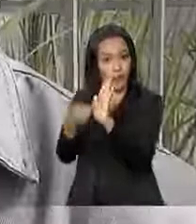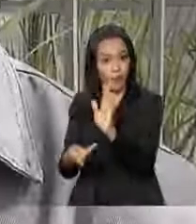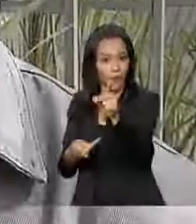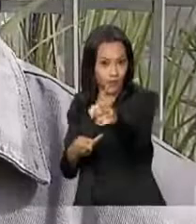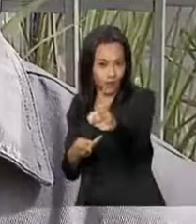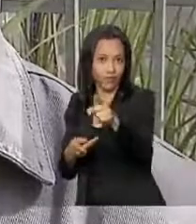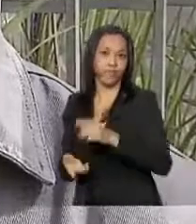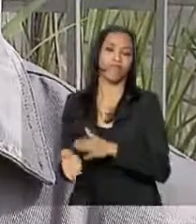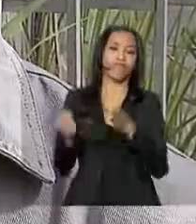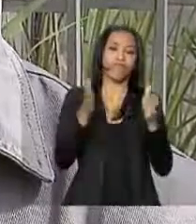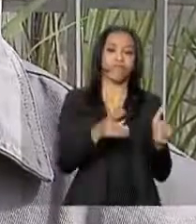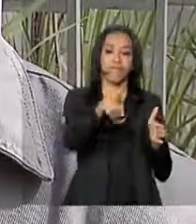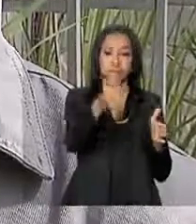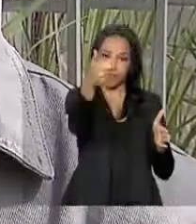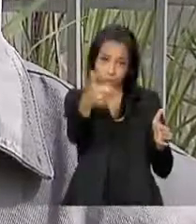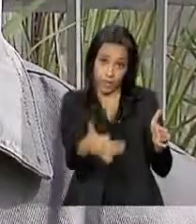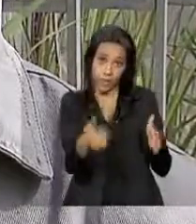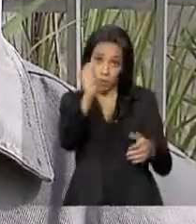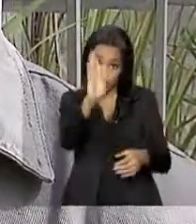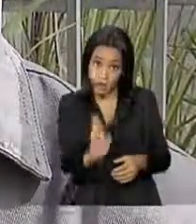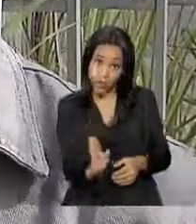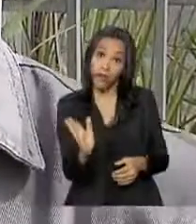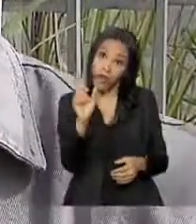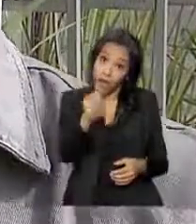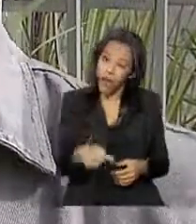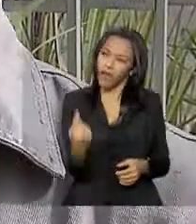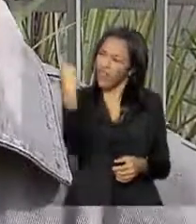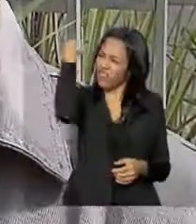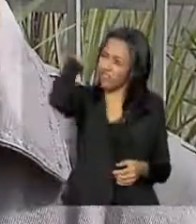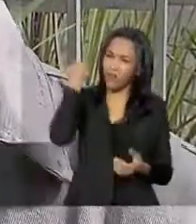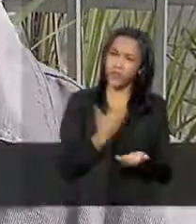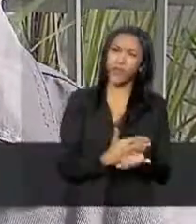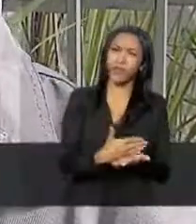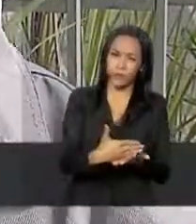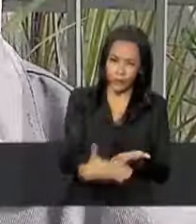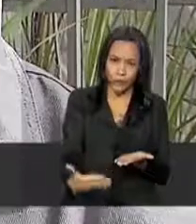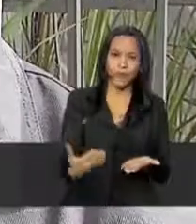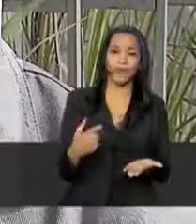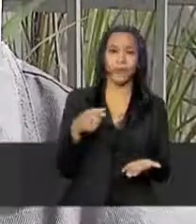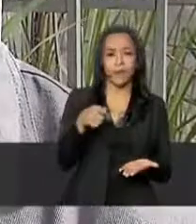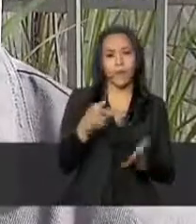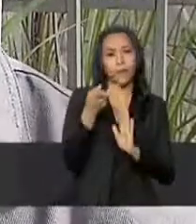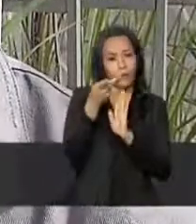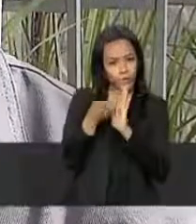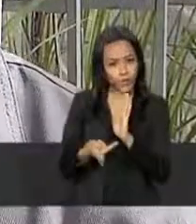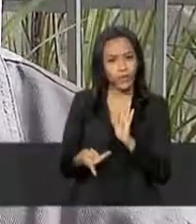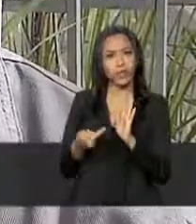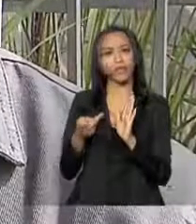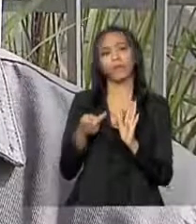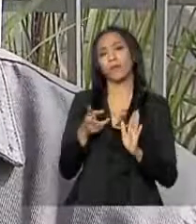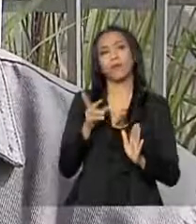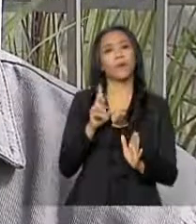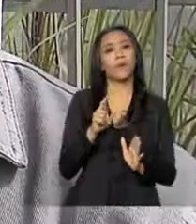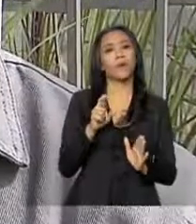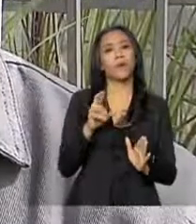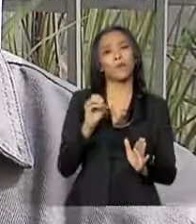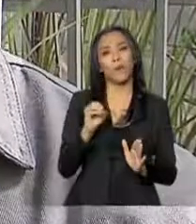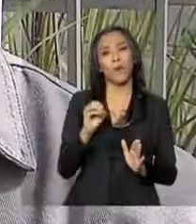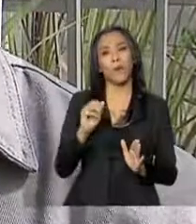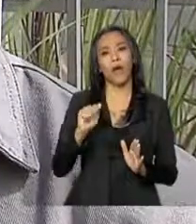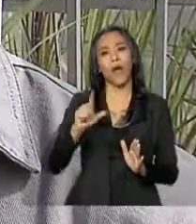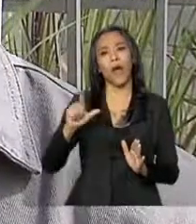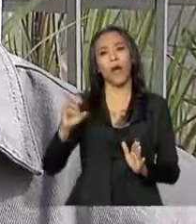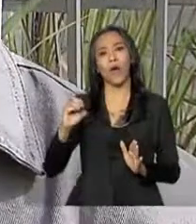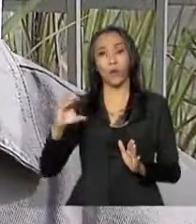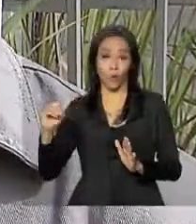O Brasil foi quem conseguiu iniciar, lá atrás, no pró-álcool, conseguiu